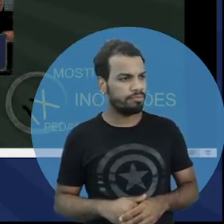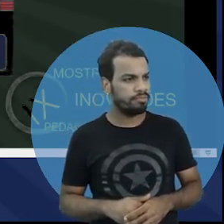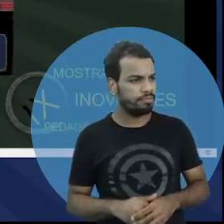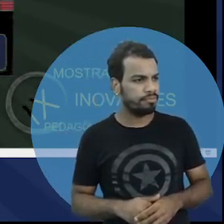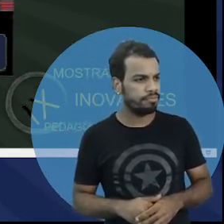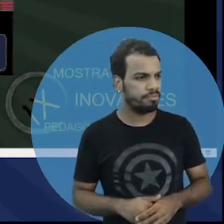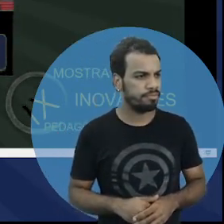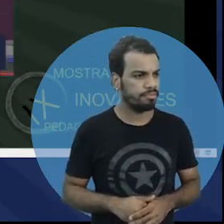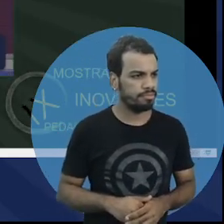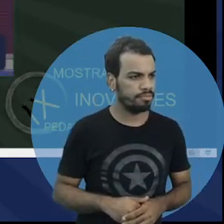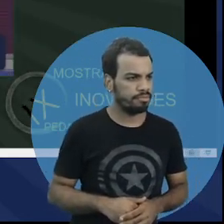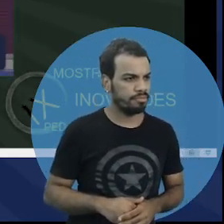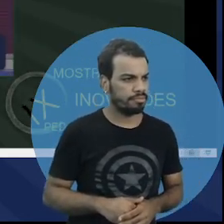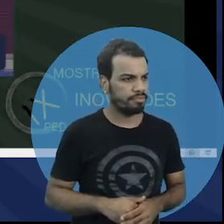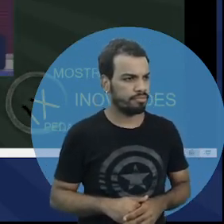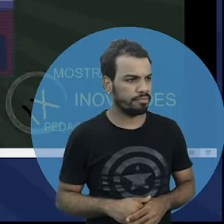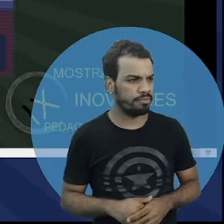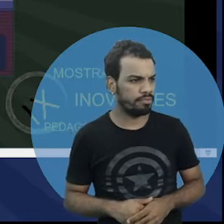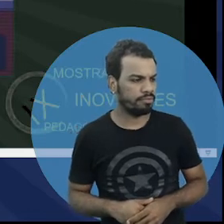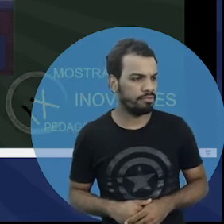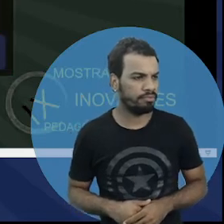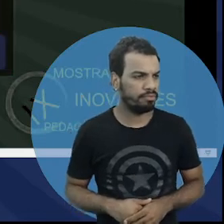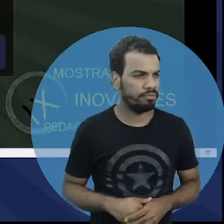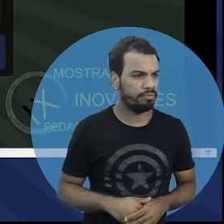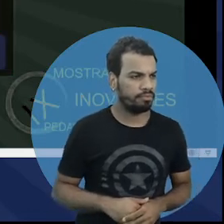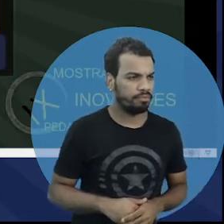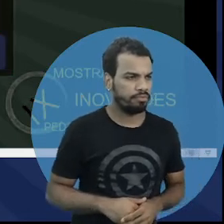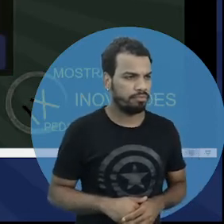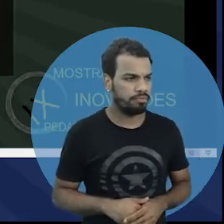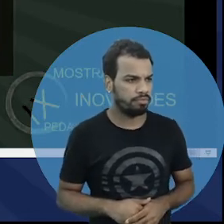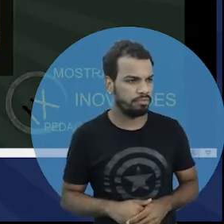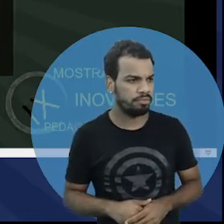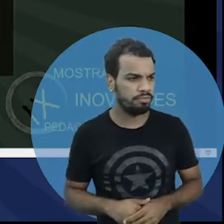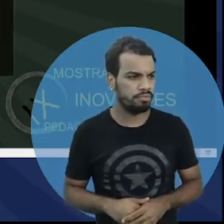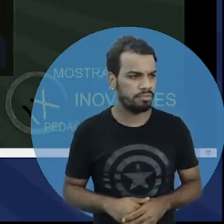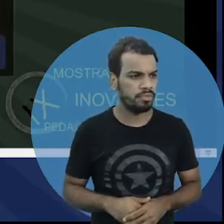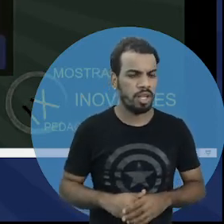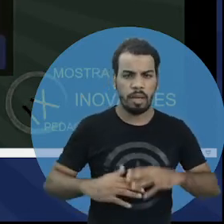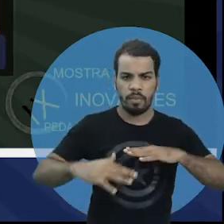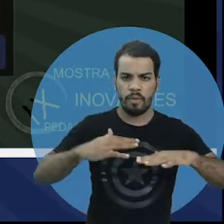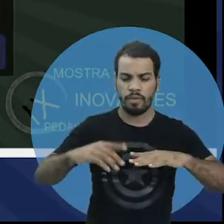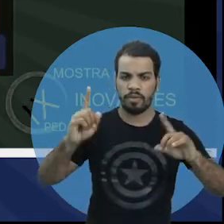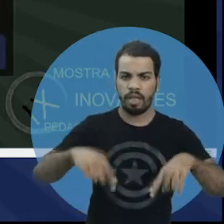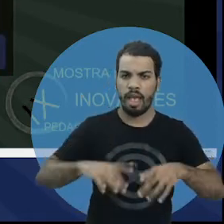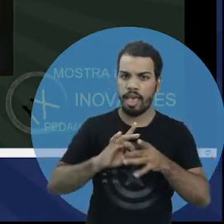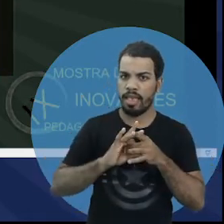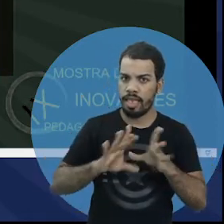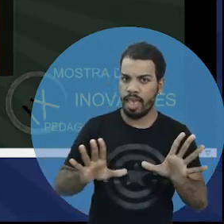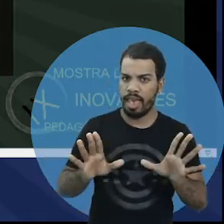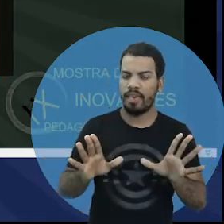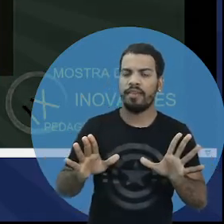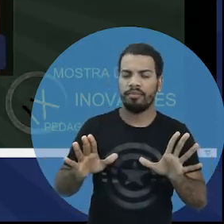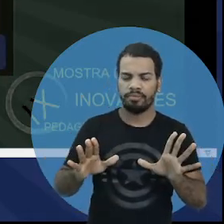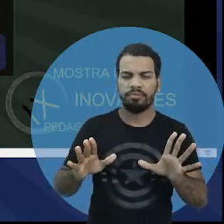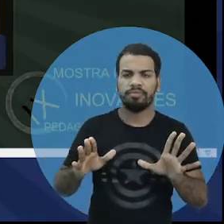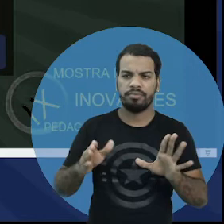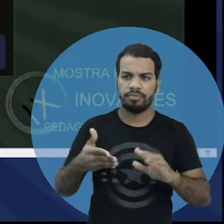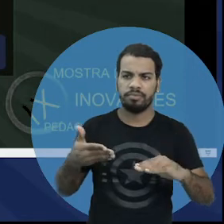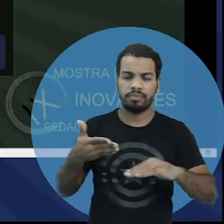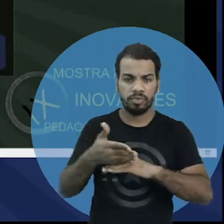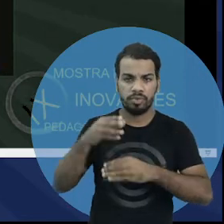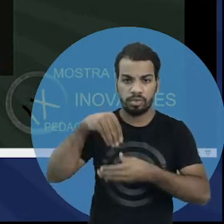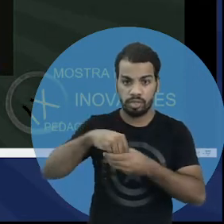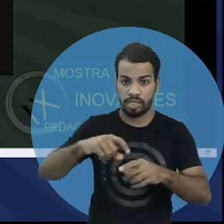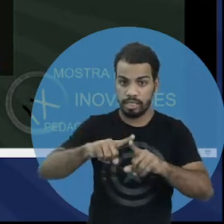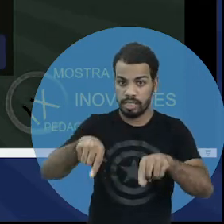E aqui no resultado dá para ver melhor. Essa aí é a movimentação. Você tem a movimentação livre durante a plataforma, né, dentro da